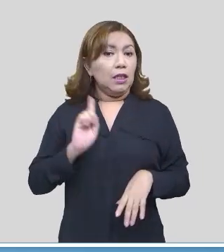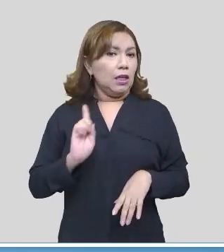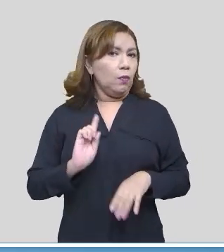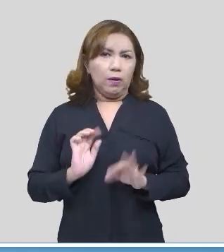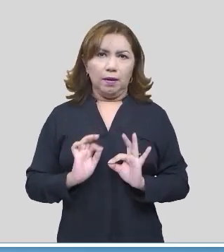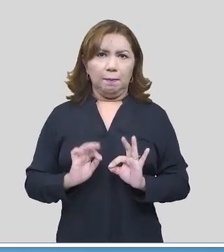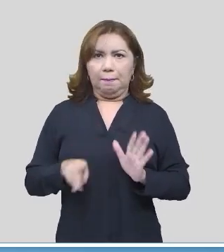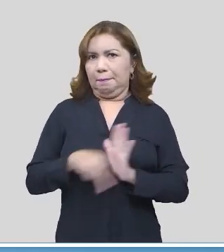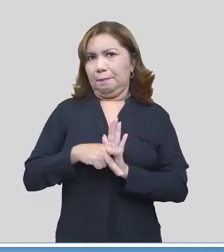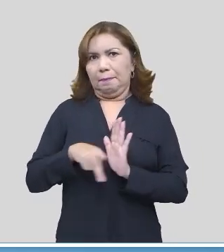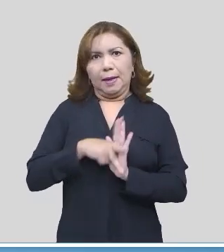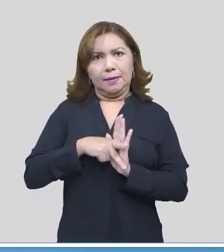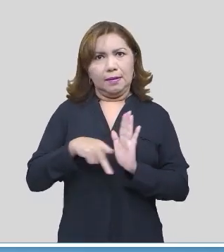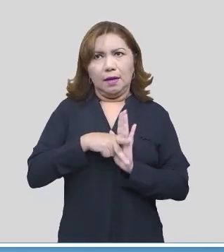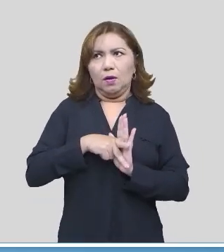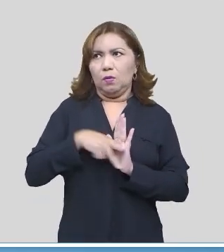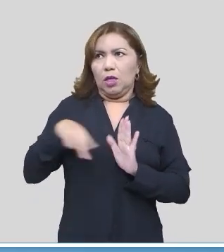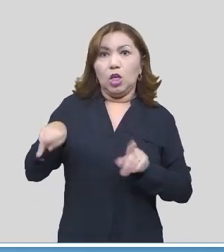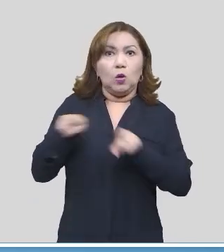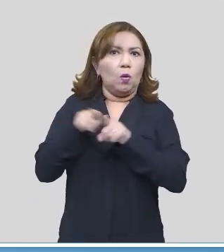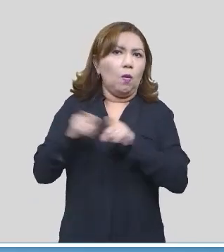padronizadas.